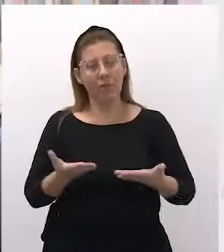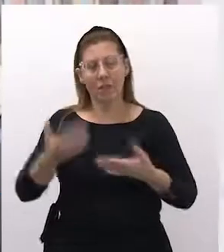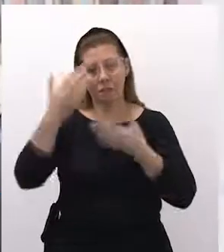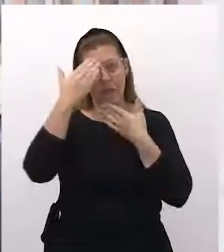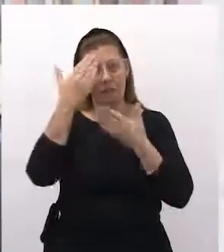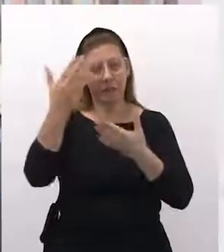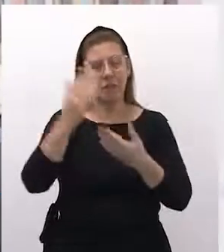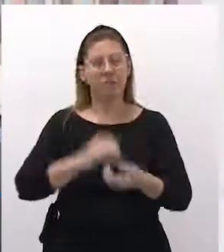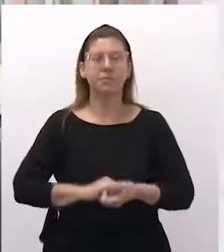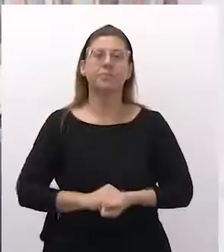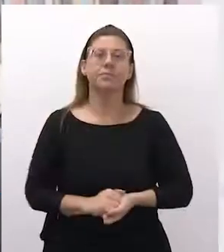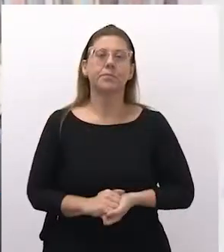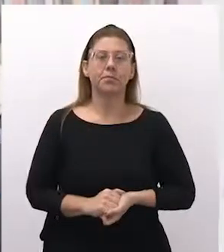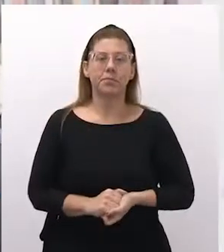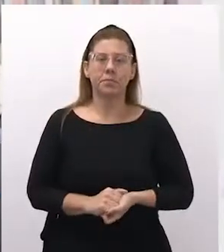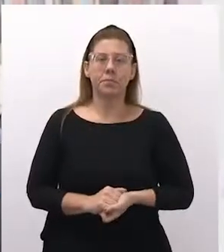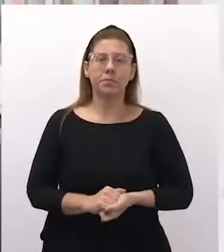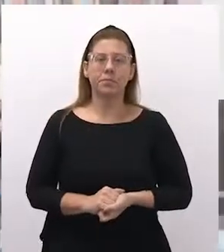obrigada.